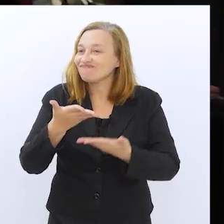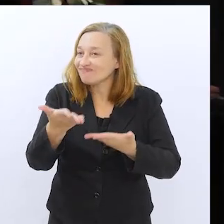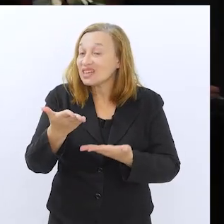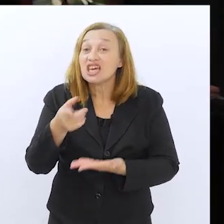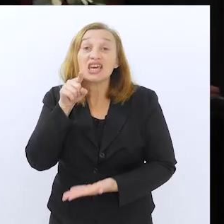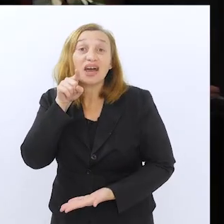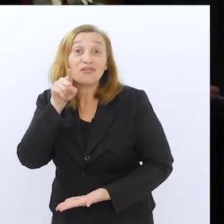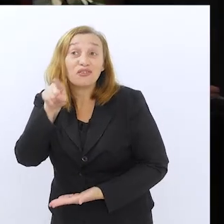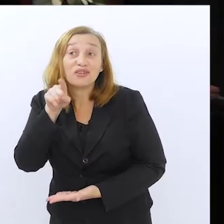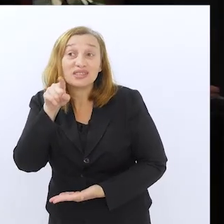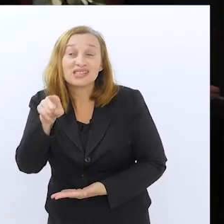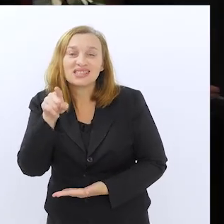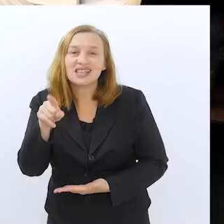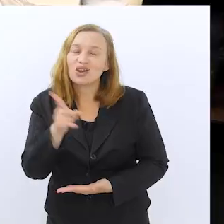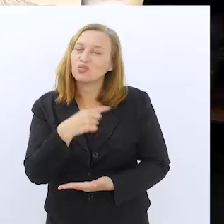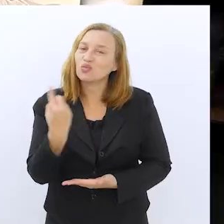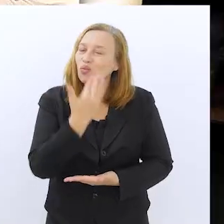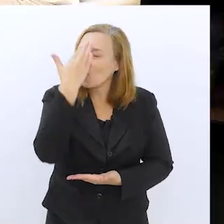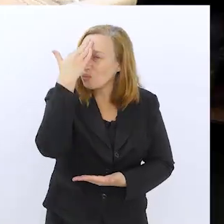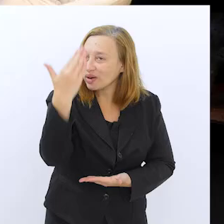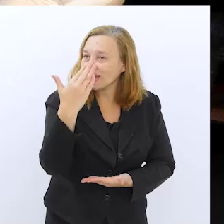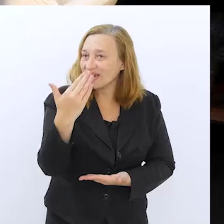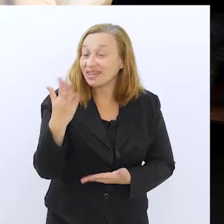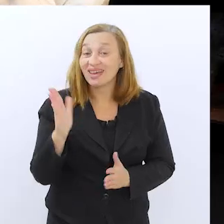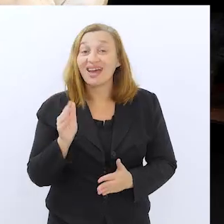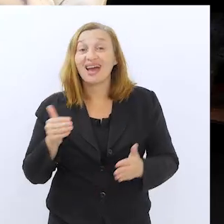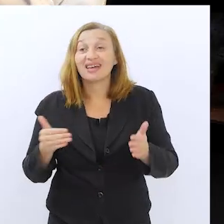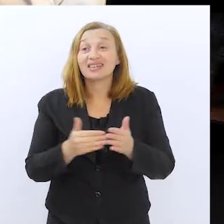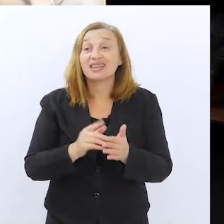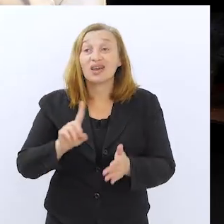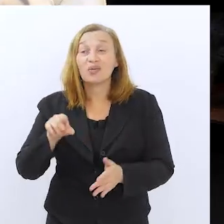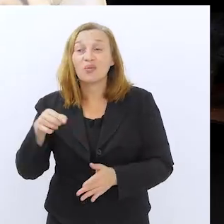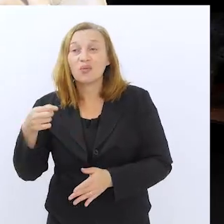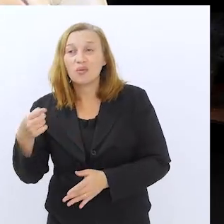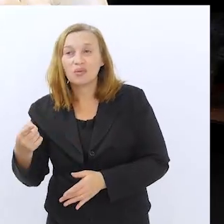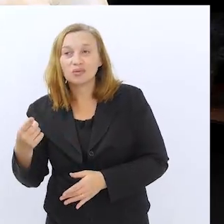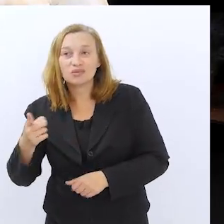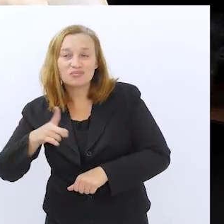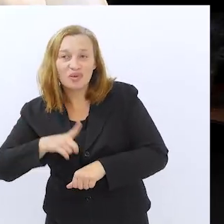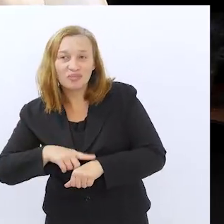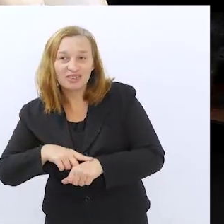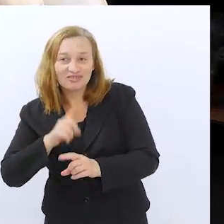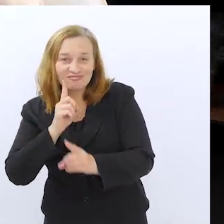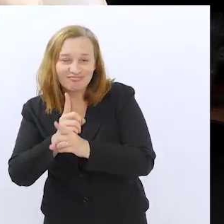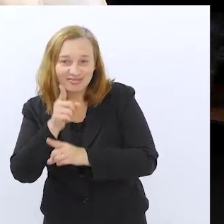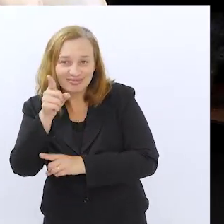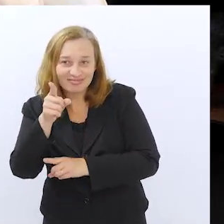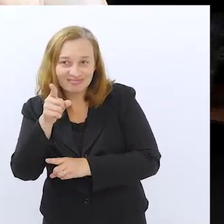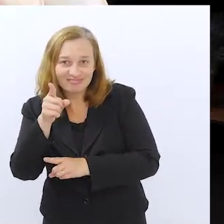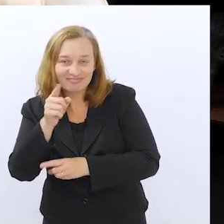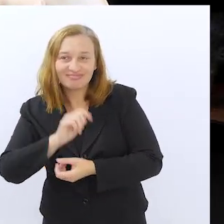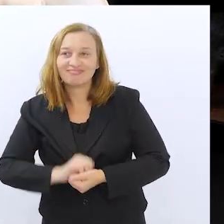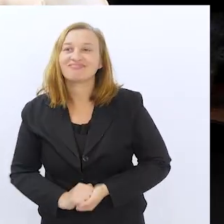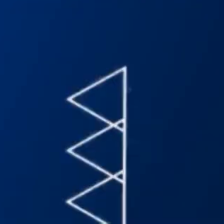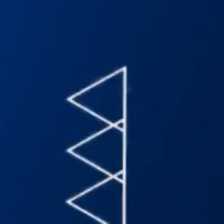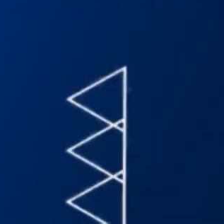Nayara. Um prazer enorme te receber. E a você, o nosso muito obrigada e até o próximo programa.